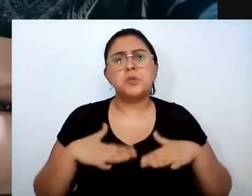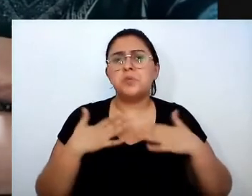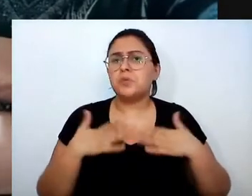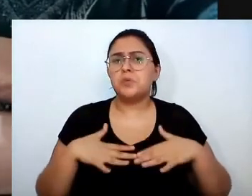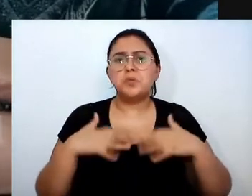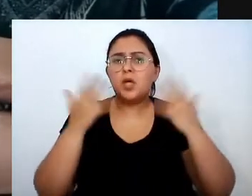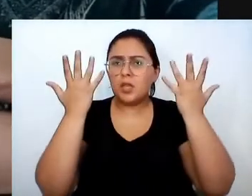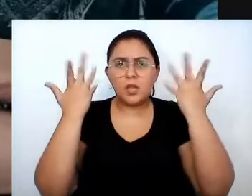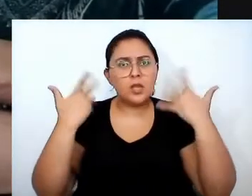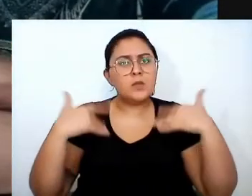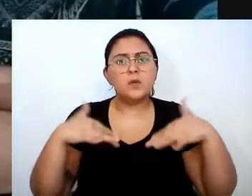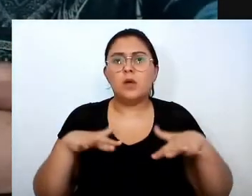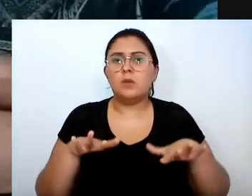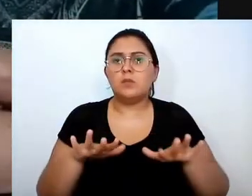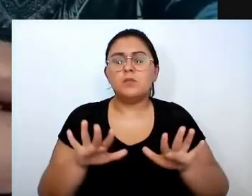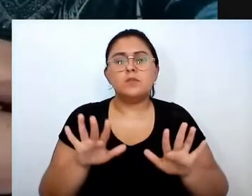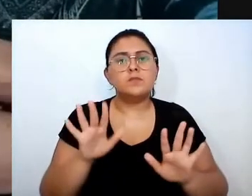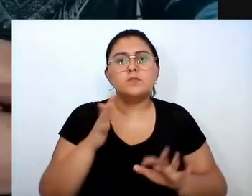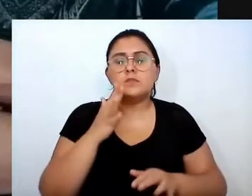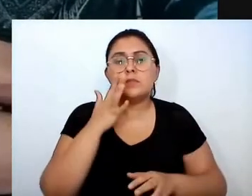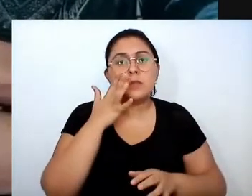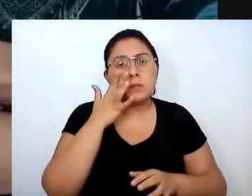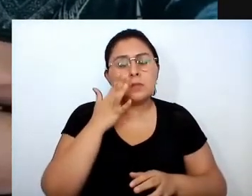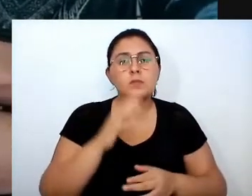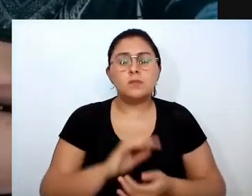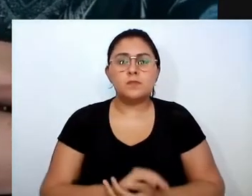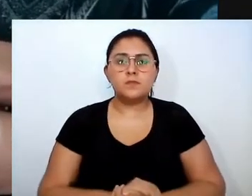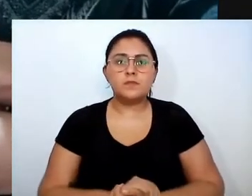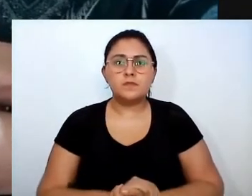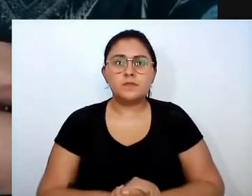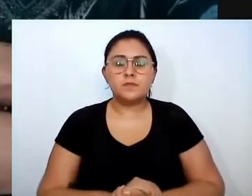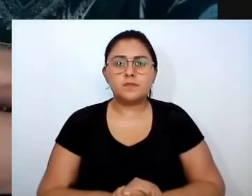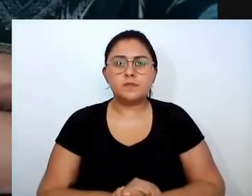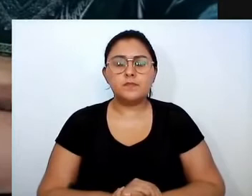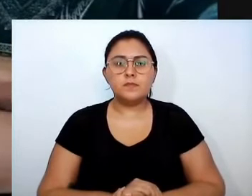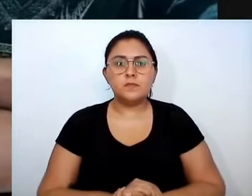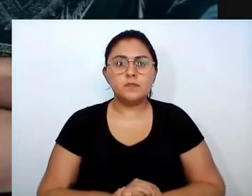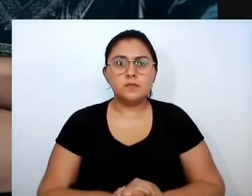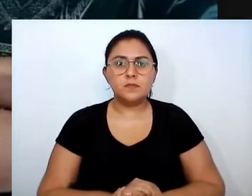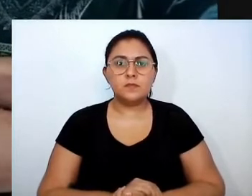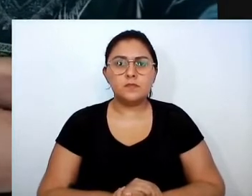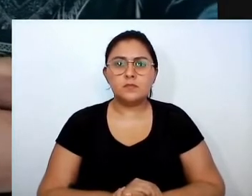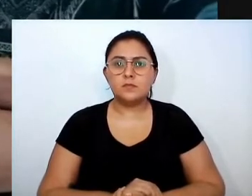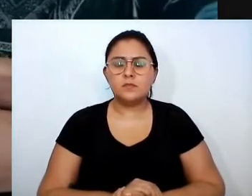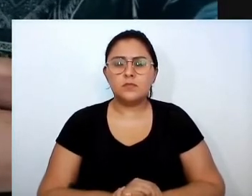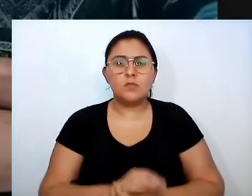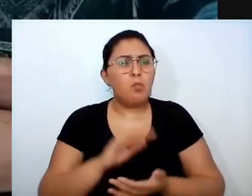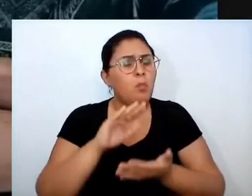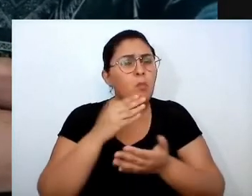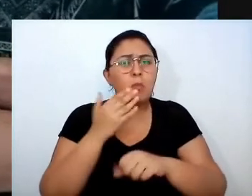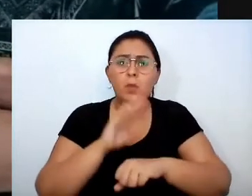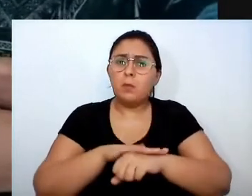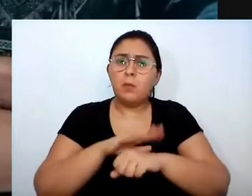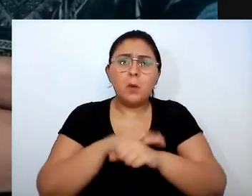e foi um ponto muito positivo para mim, né? sim, Desde o início, né? Eu comecei a